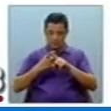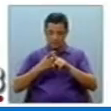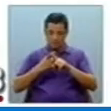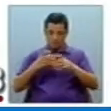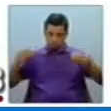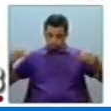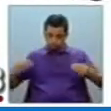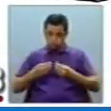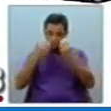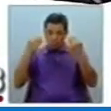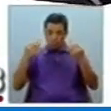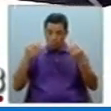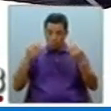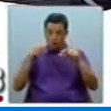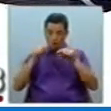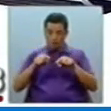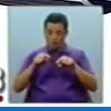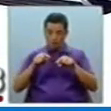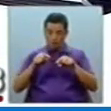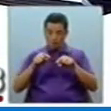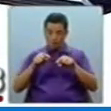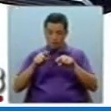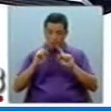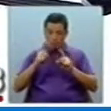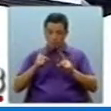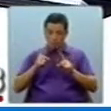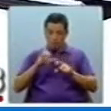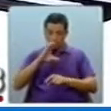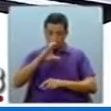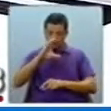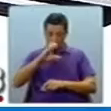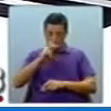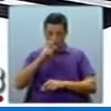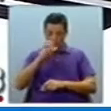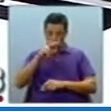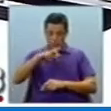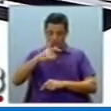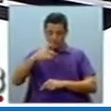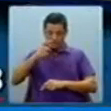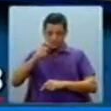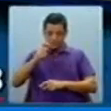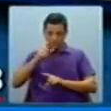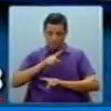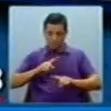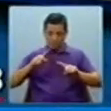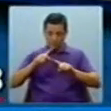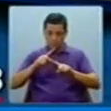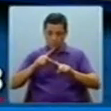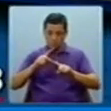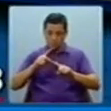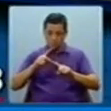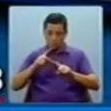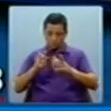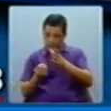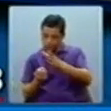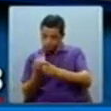chocou com naquele impacto com Caronte, será que atingiu uma bolsa subterrânea de amoníaco que agora veio à